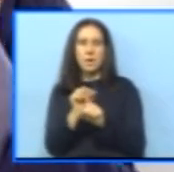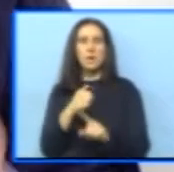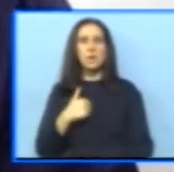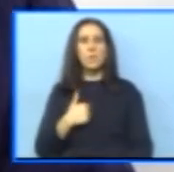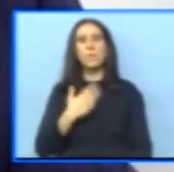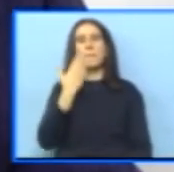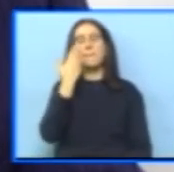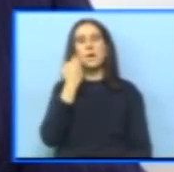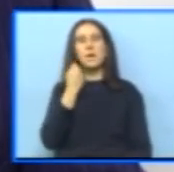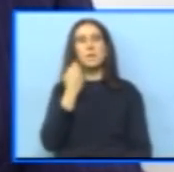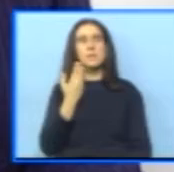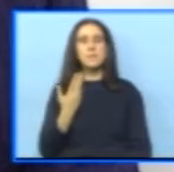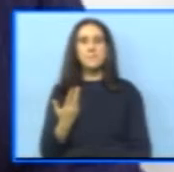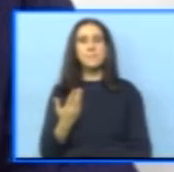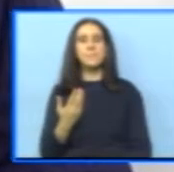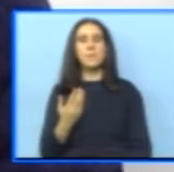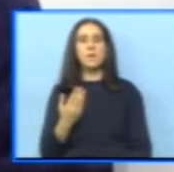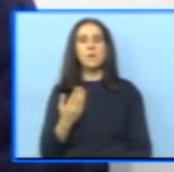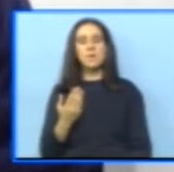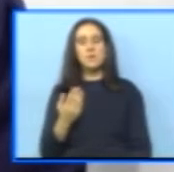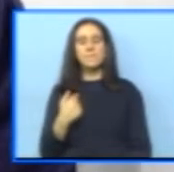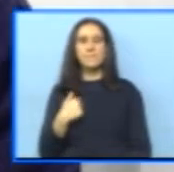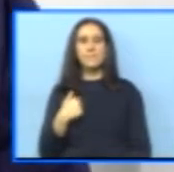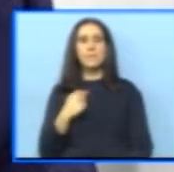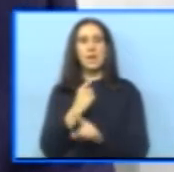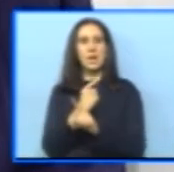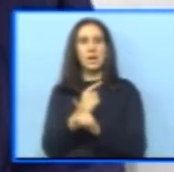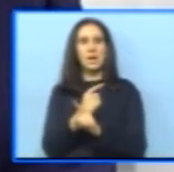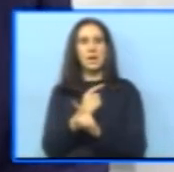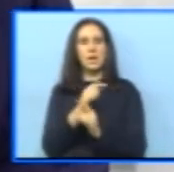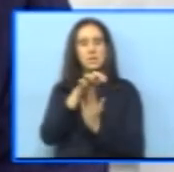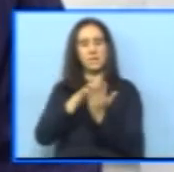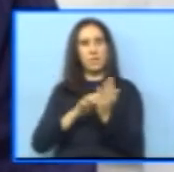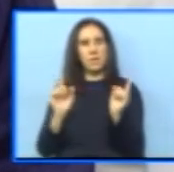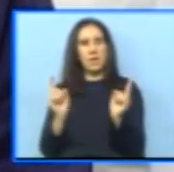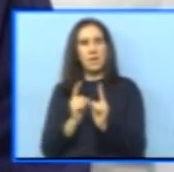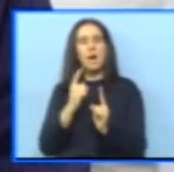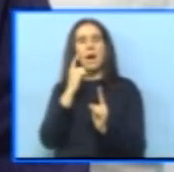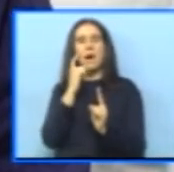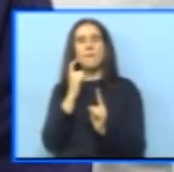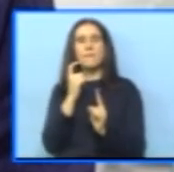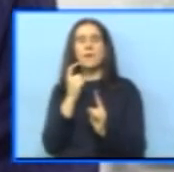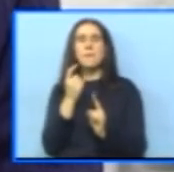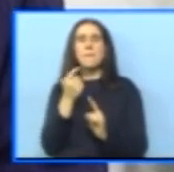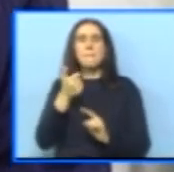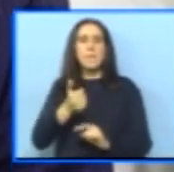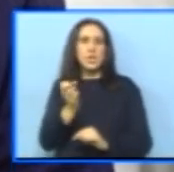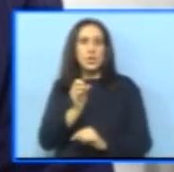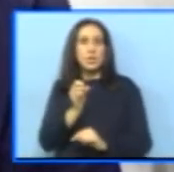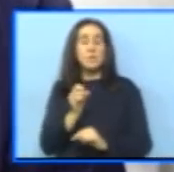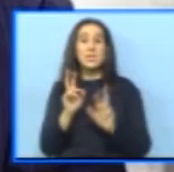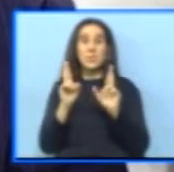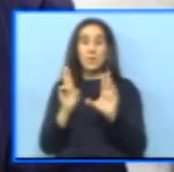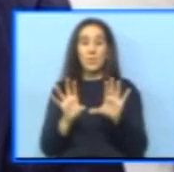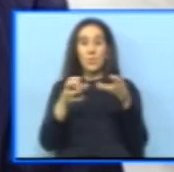que está pouco bem conseguido esta forma breve, e espero que nas comunidades, sempre que possível, seja lida,